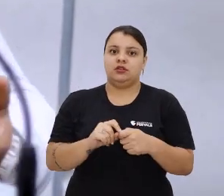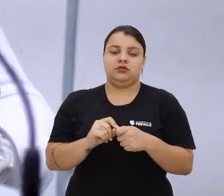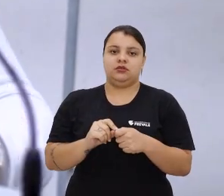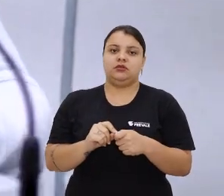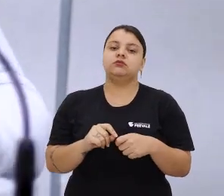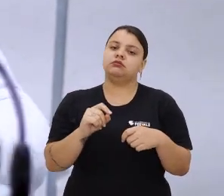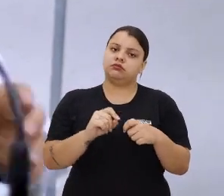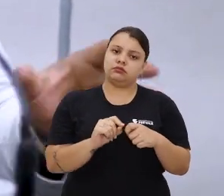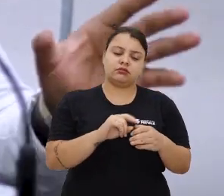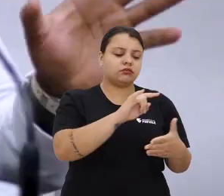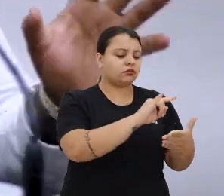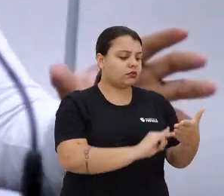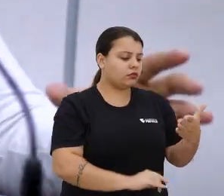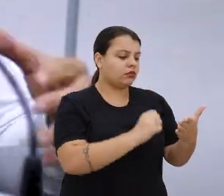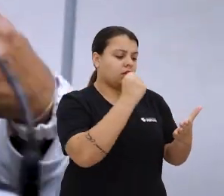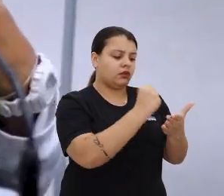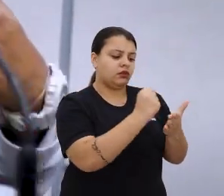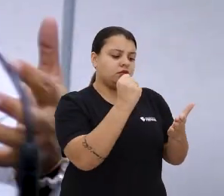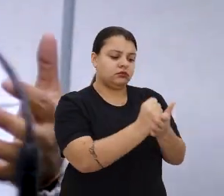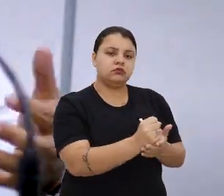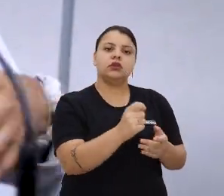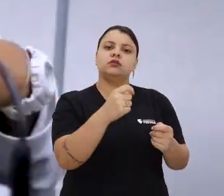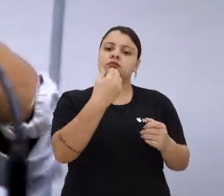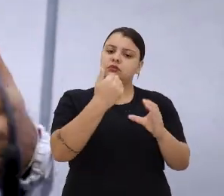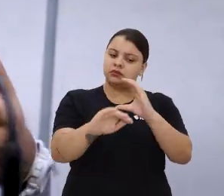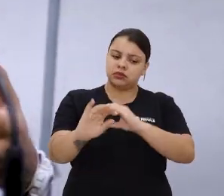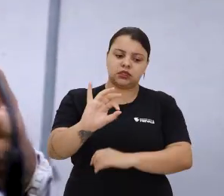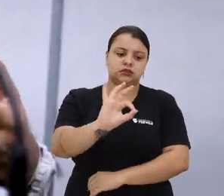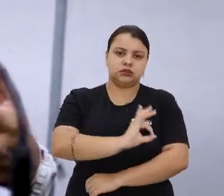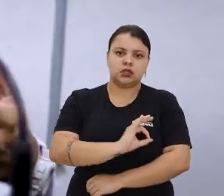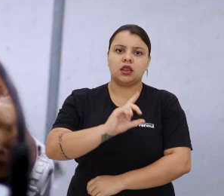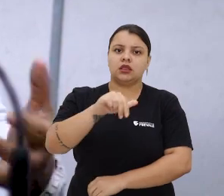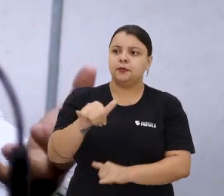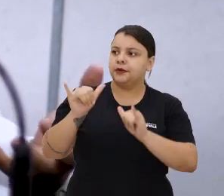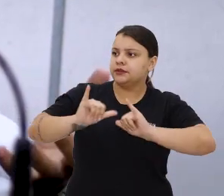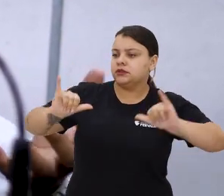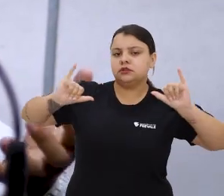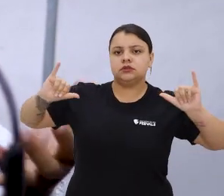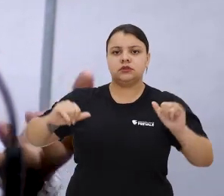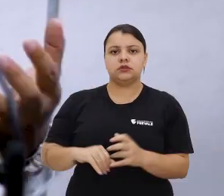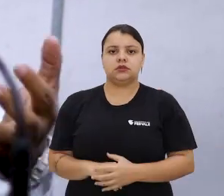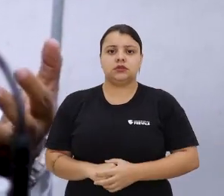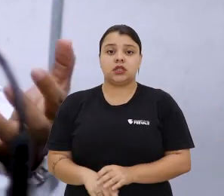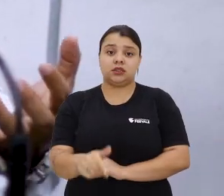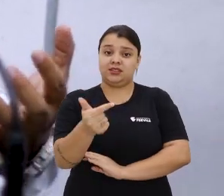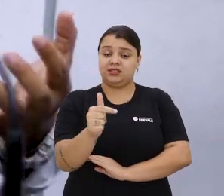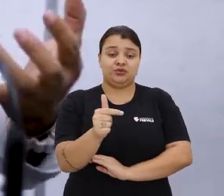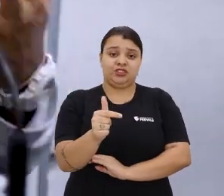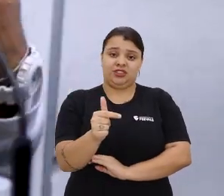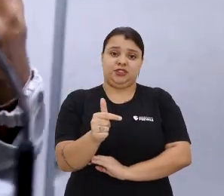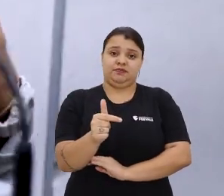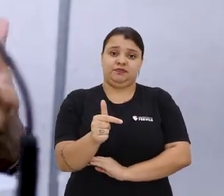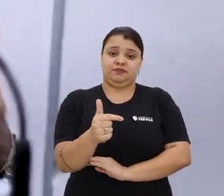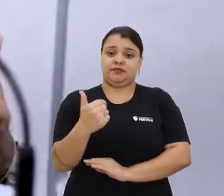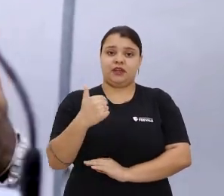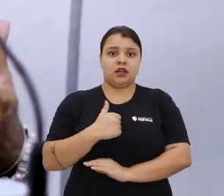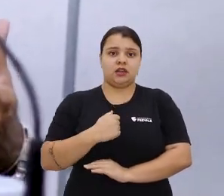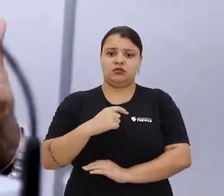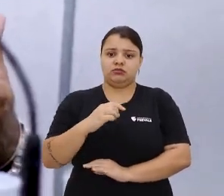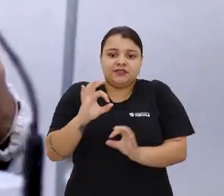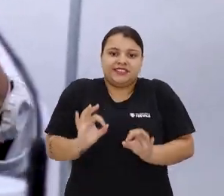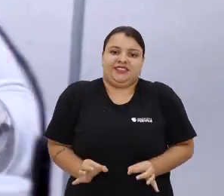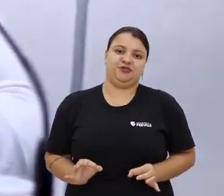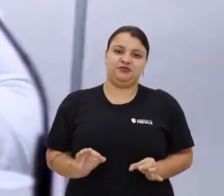relato, fazer um texto, encaminhar para a imprensa e fazer a denúncia. E ir para o enfrentamento. Porque não tinha... Eu estava com toda a razão